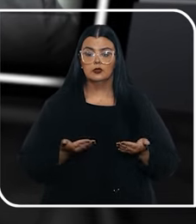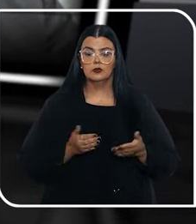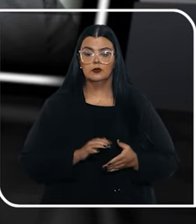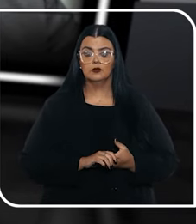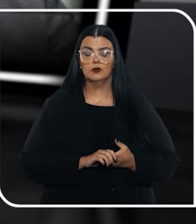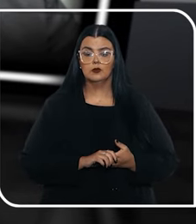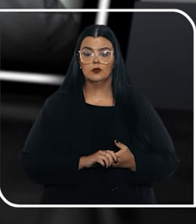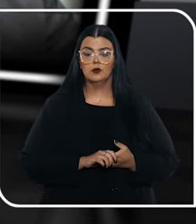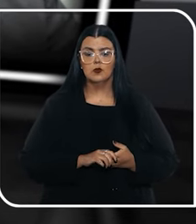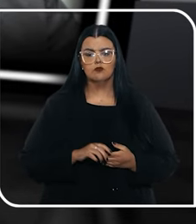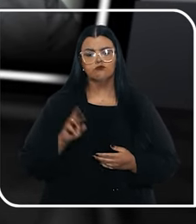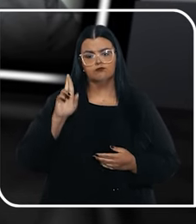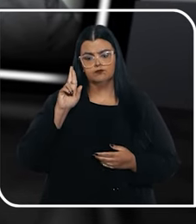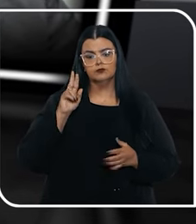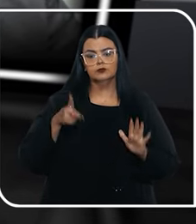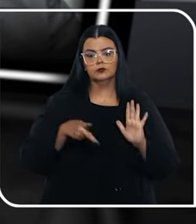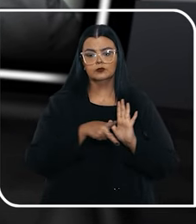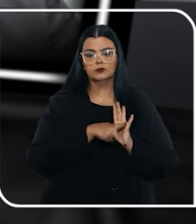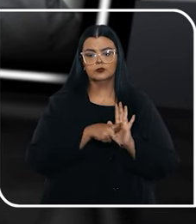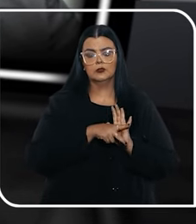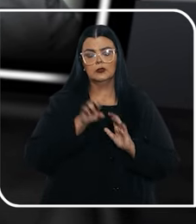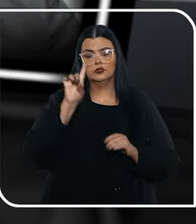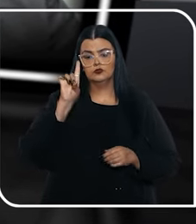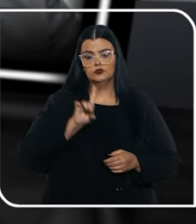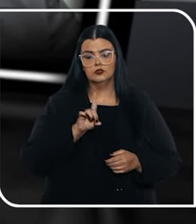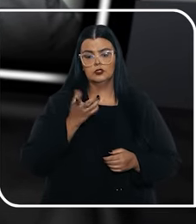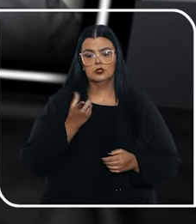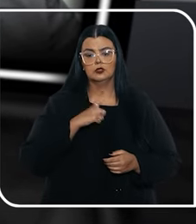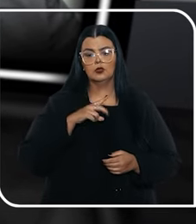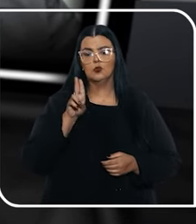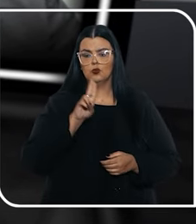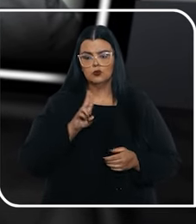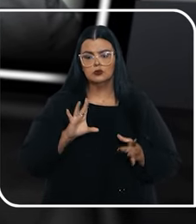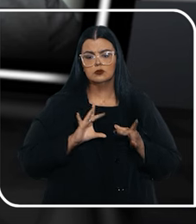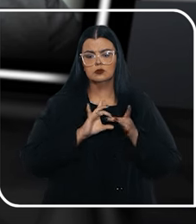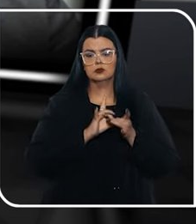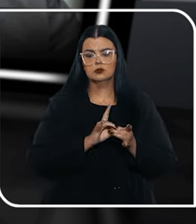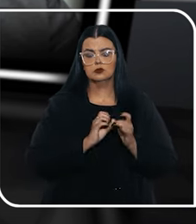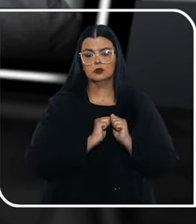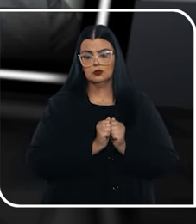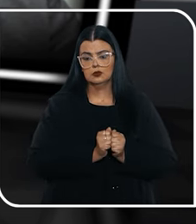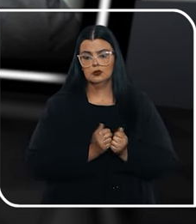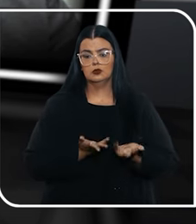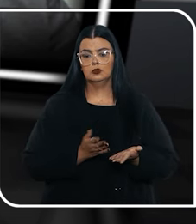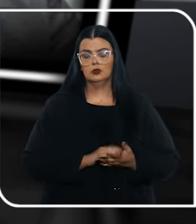assim, como coproprietário, ele teria o direito de usar a copropriedade,